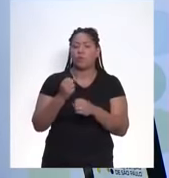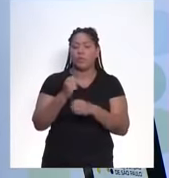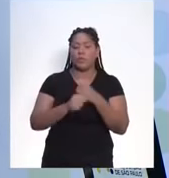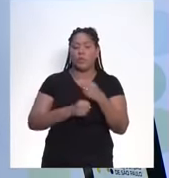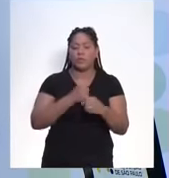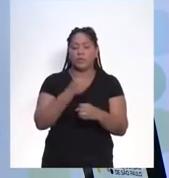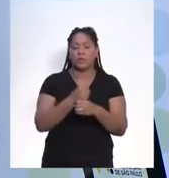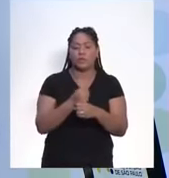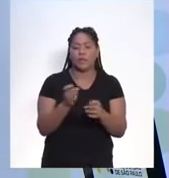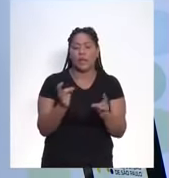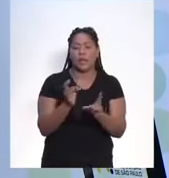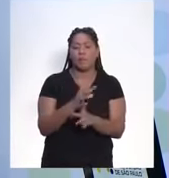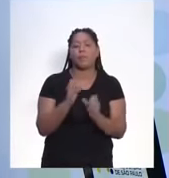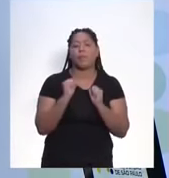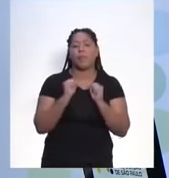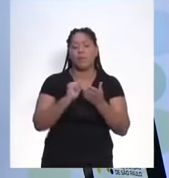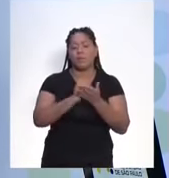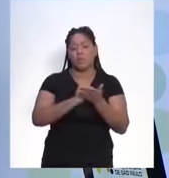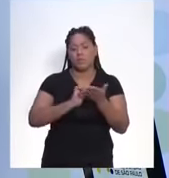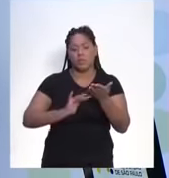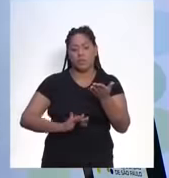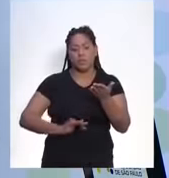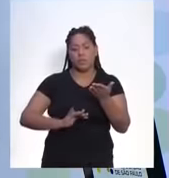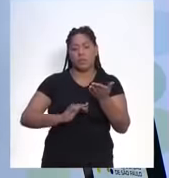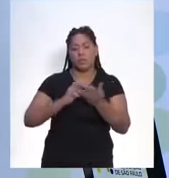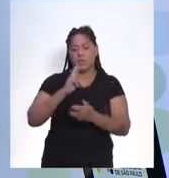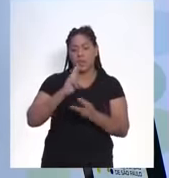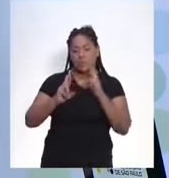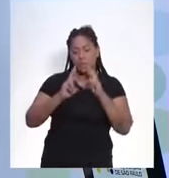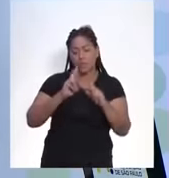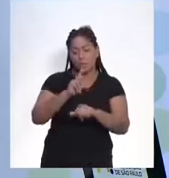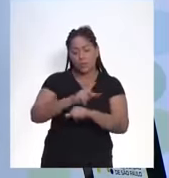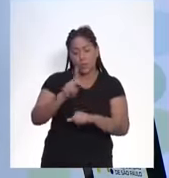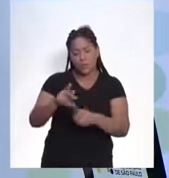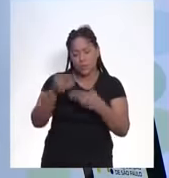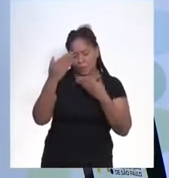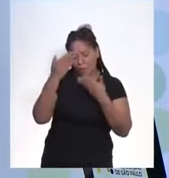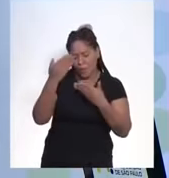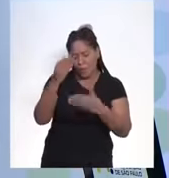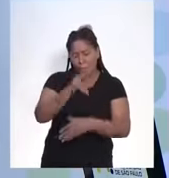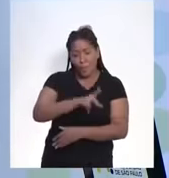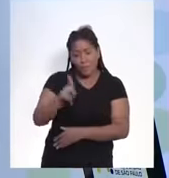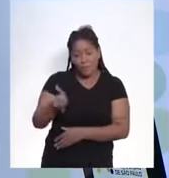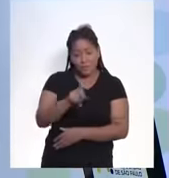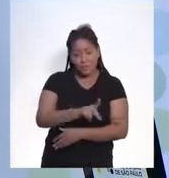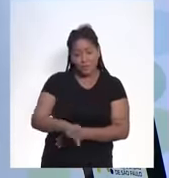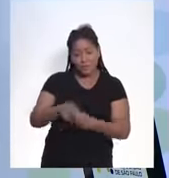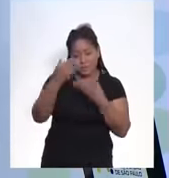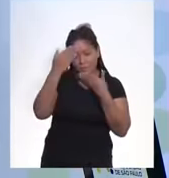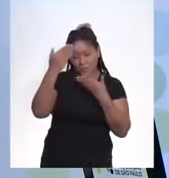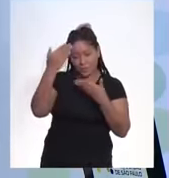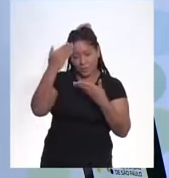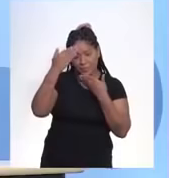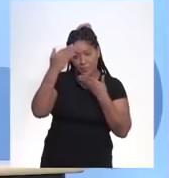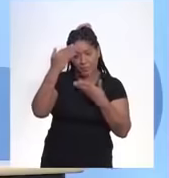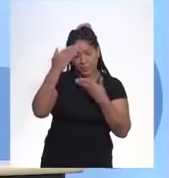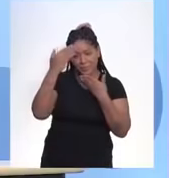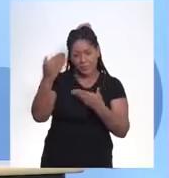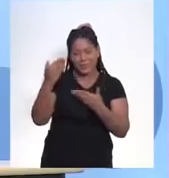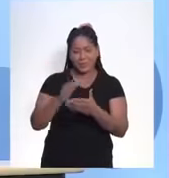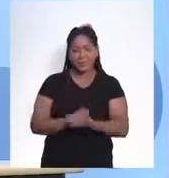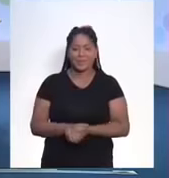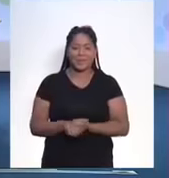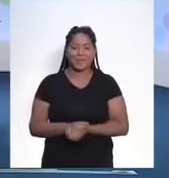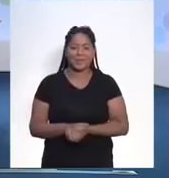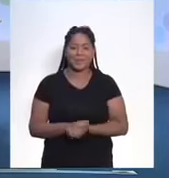entregue as atividades aí para o seu professor professores muito obrigado pela participação de vocês até a próxima né até a